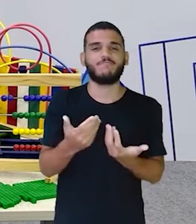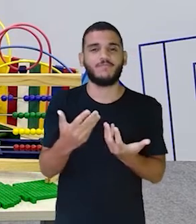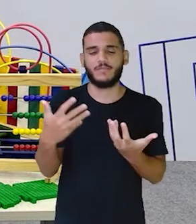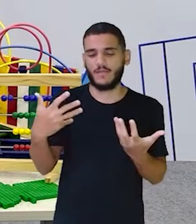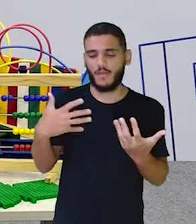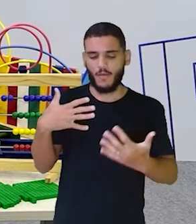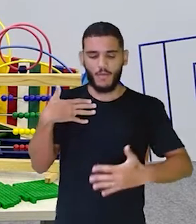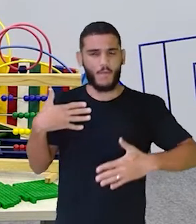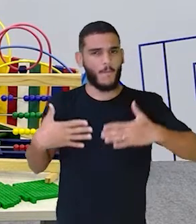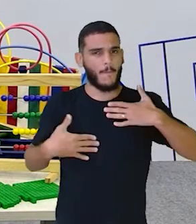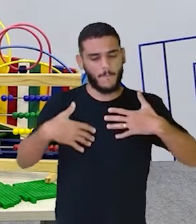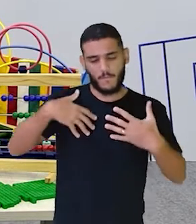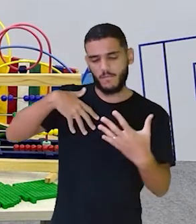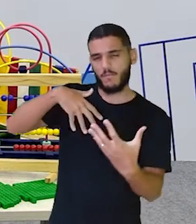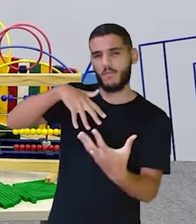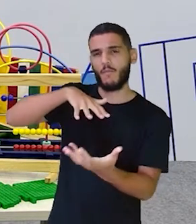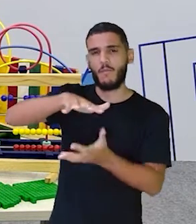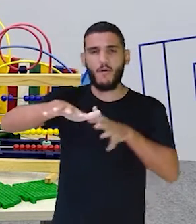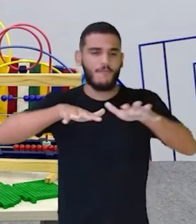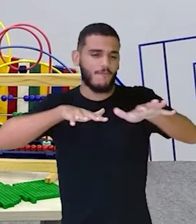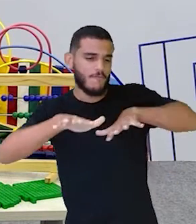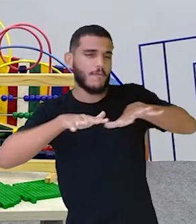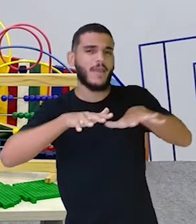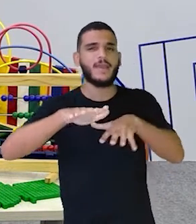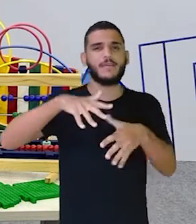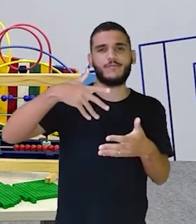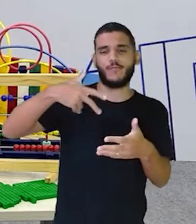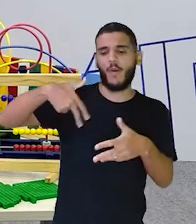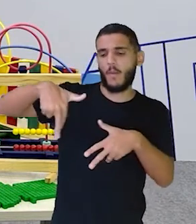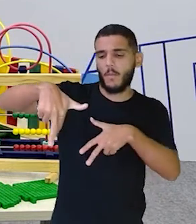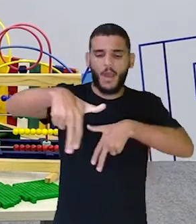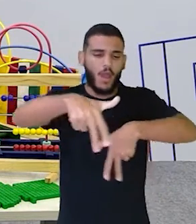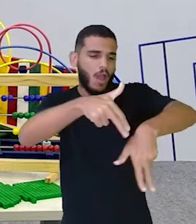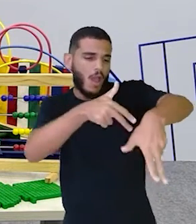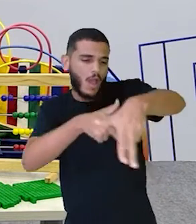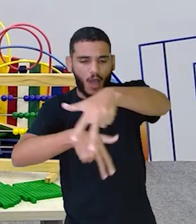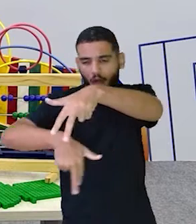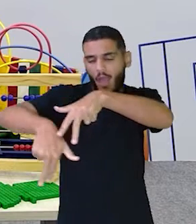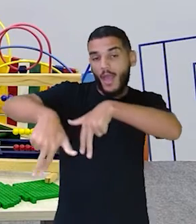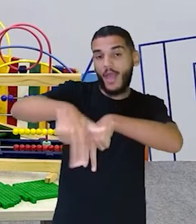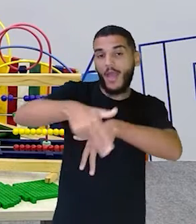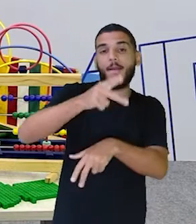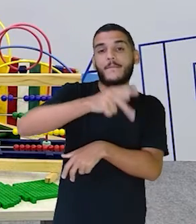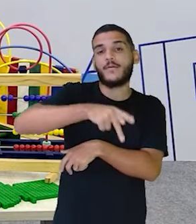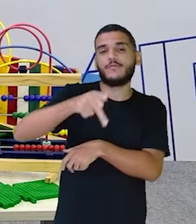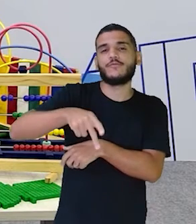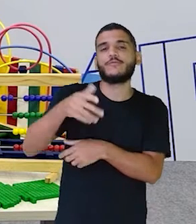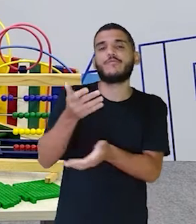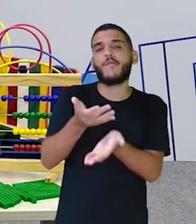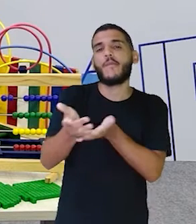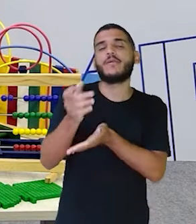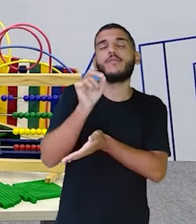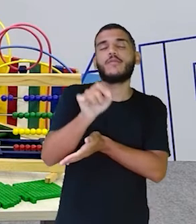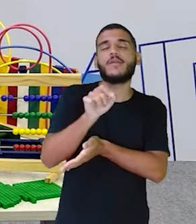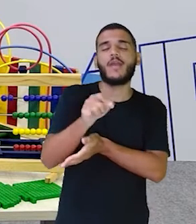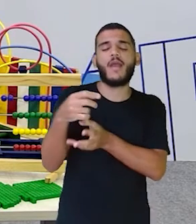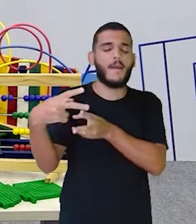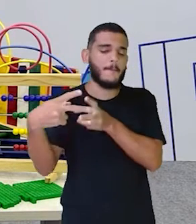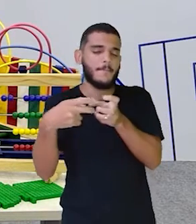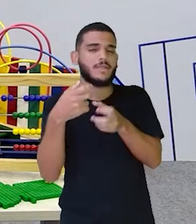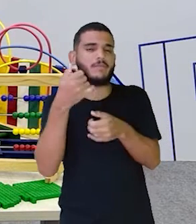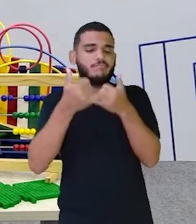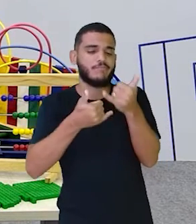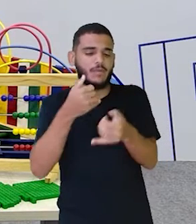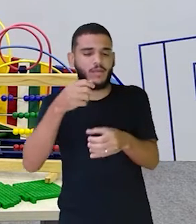totalmente movimentando de um lado para o outro, então a professora começa a fazer essa brincadeira de bolinha de sabão.